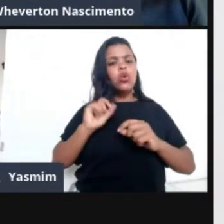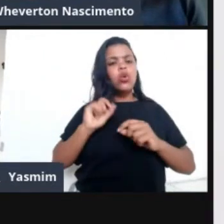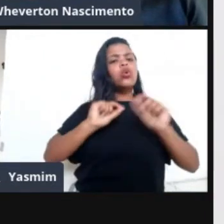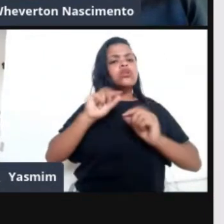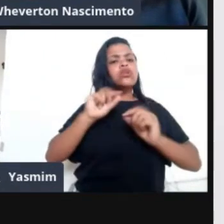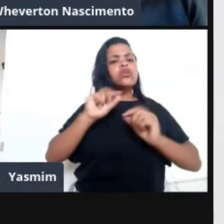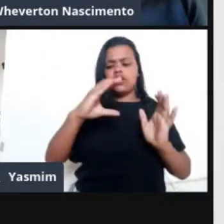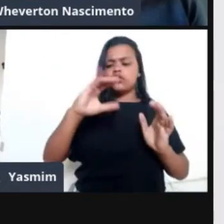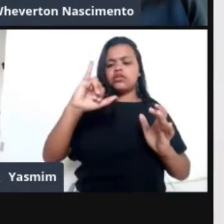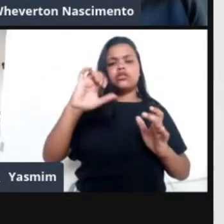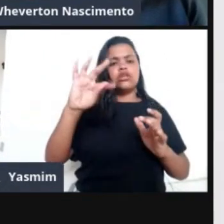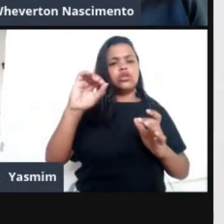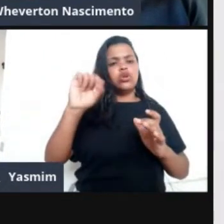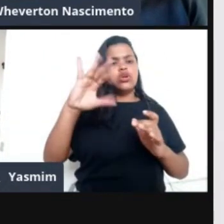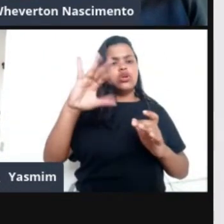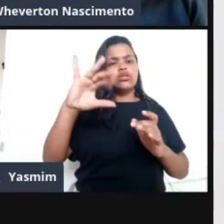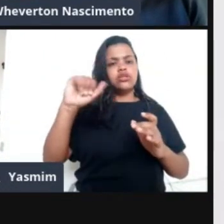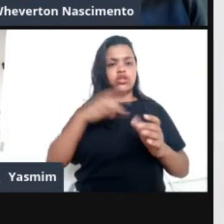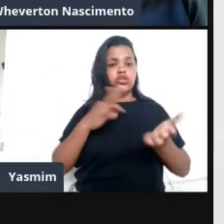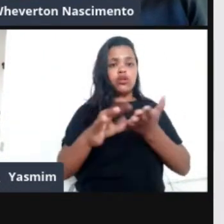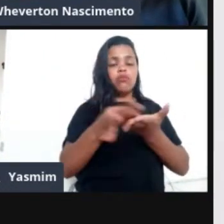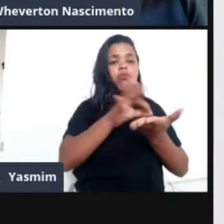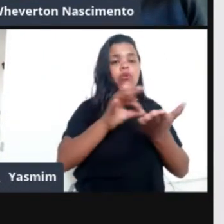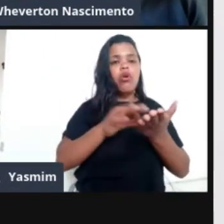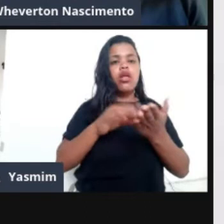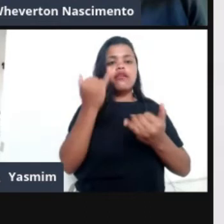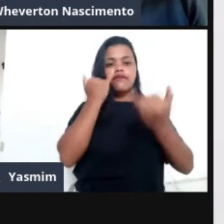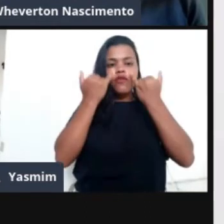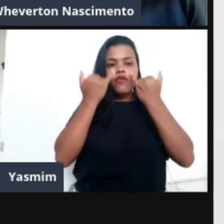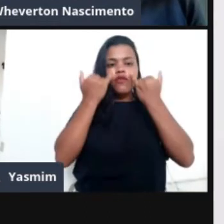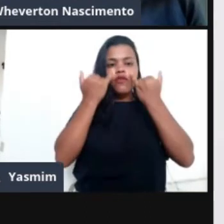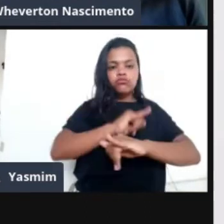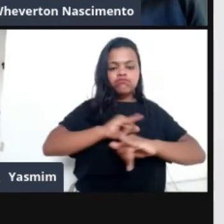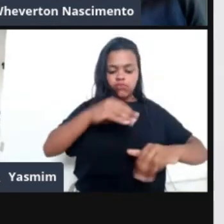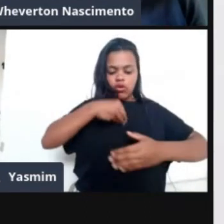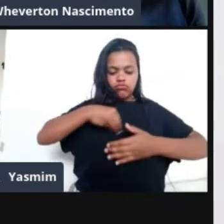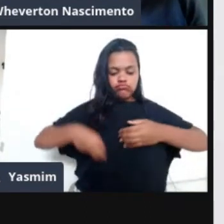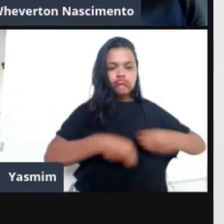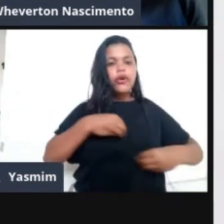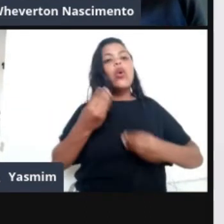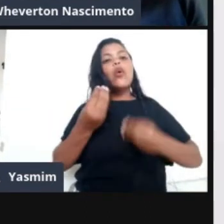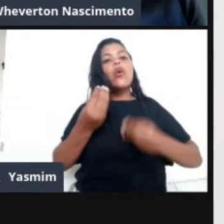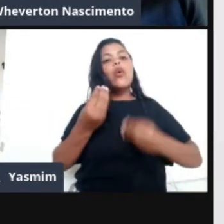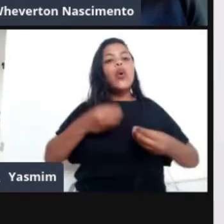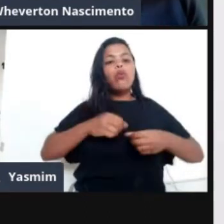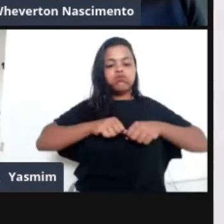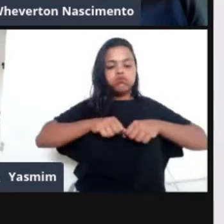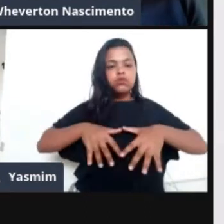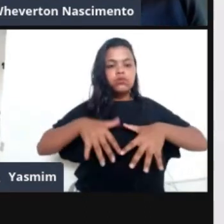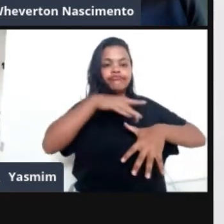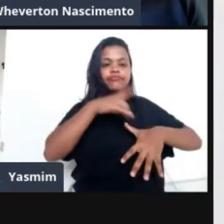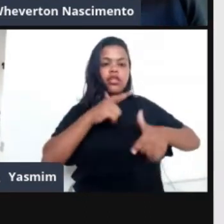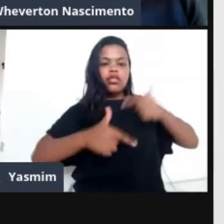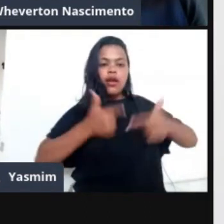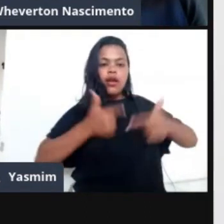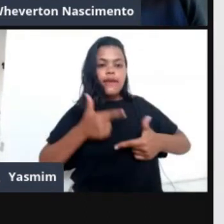comunicadoras, são moléculas que transmitem um sinal e que dizem quais células têm que se replicar, como elas devem trabalhar para poder destruir o vírus, como é que